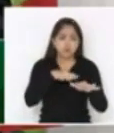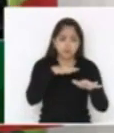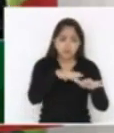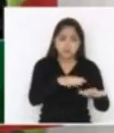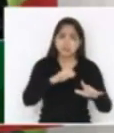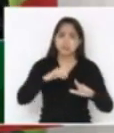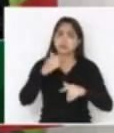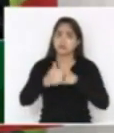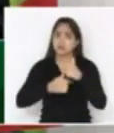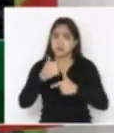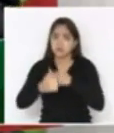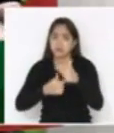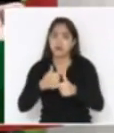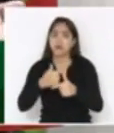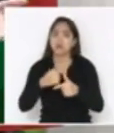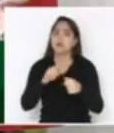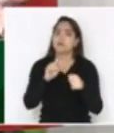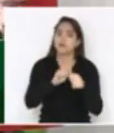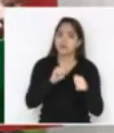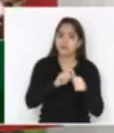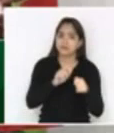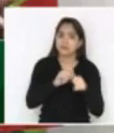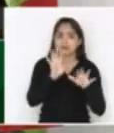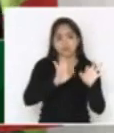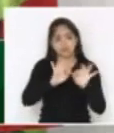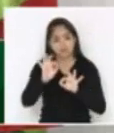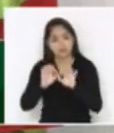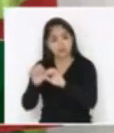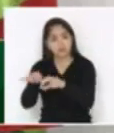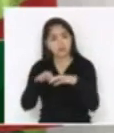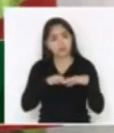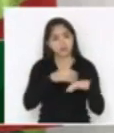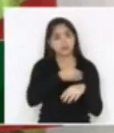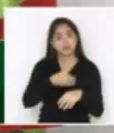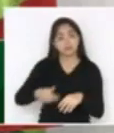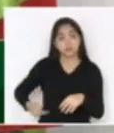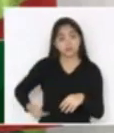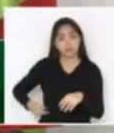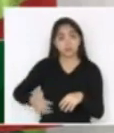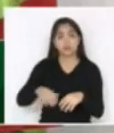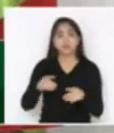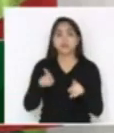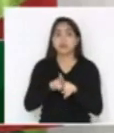foi feito lá no dia da audiência pública. E aí eu quero aqui também